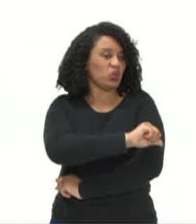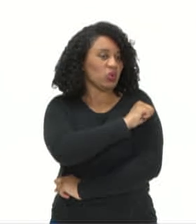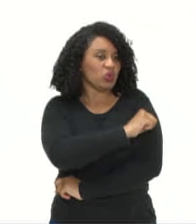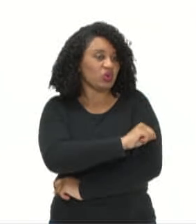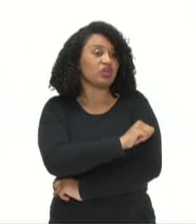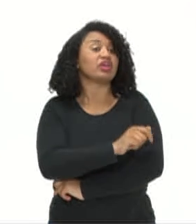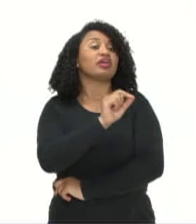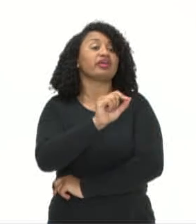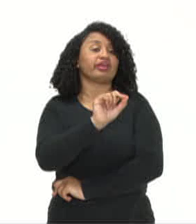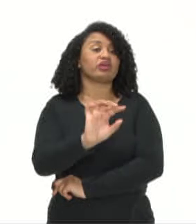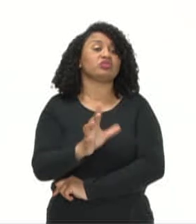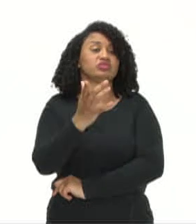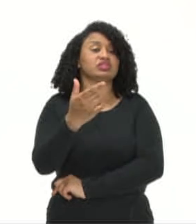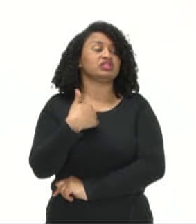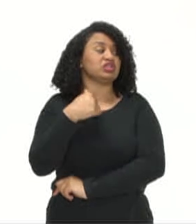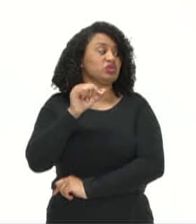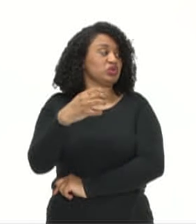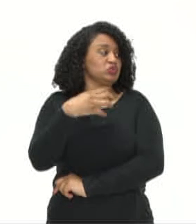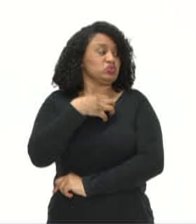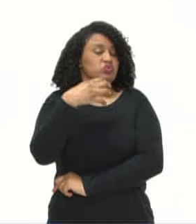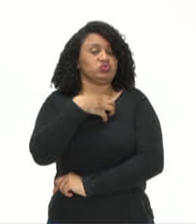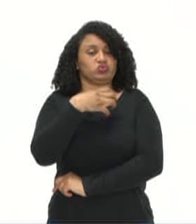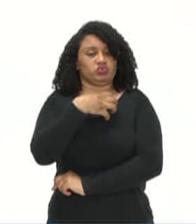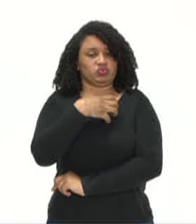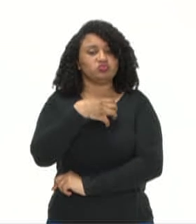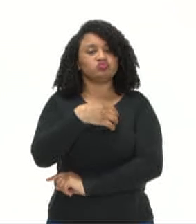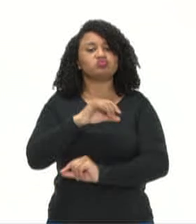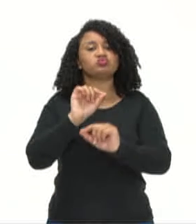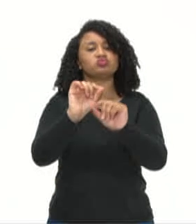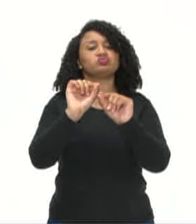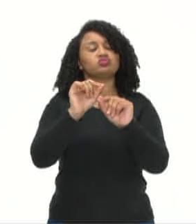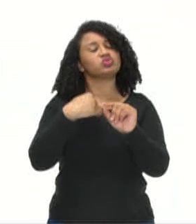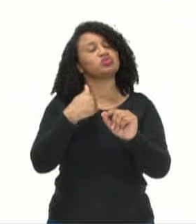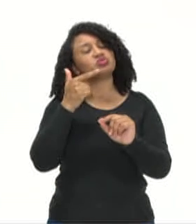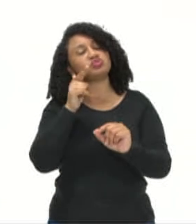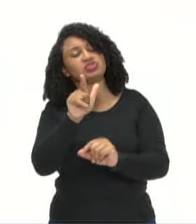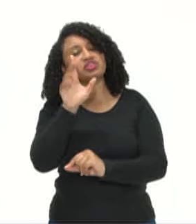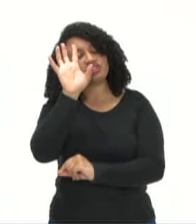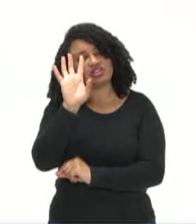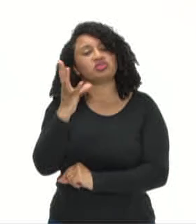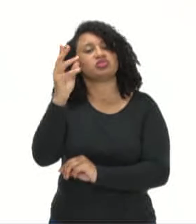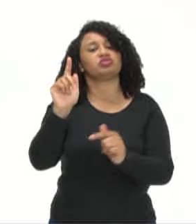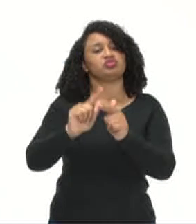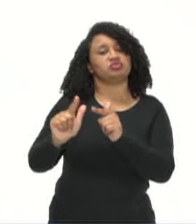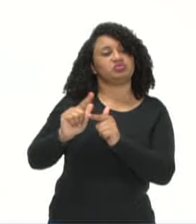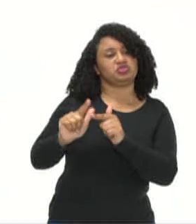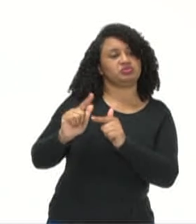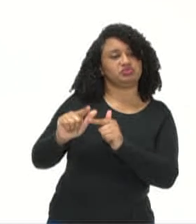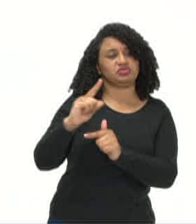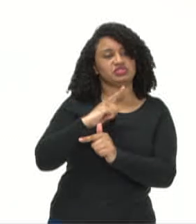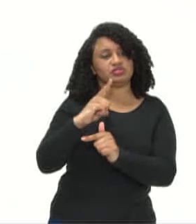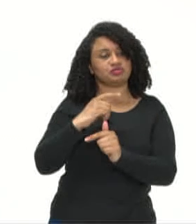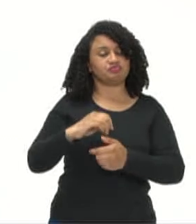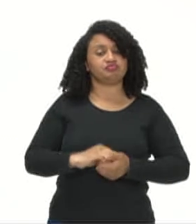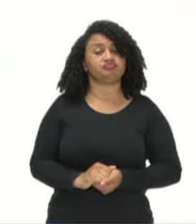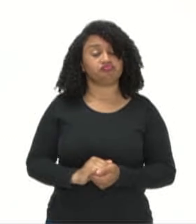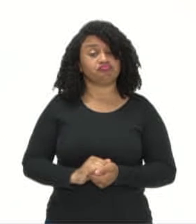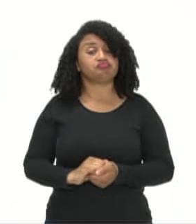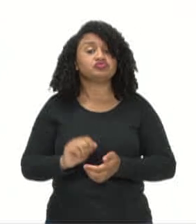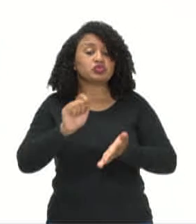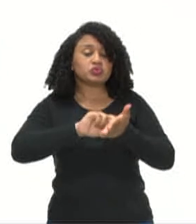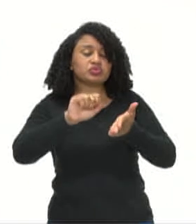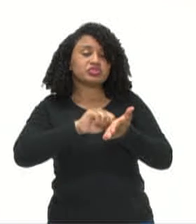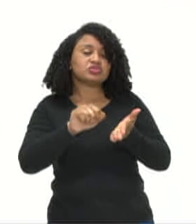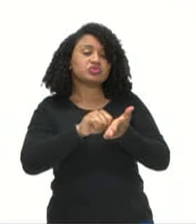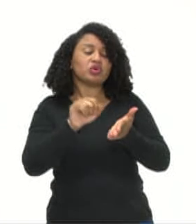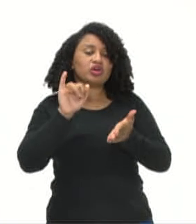o apadrinhamento e o famoso jeitinho solucionava os problemas advindos da classe dominante, o escritor